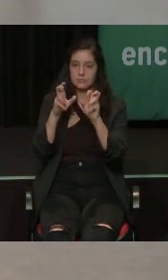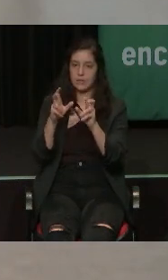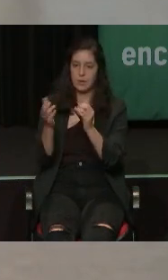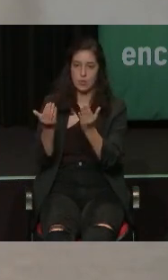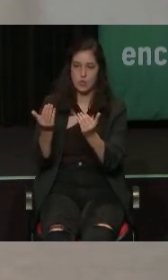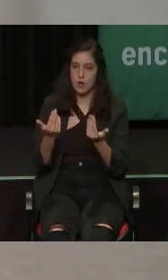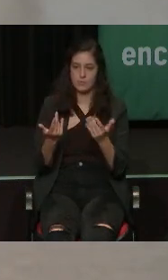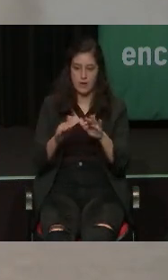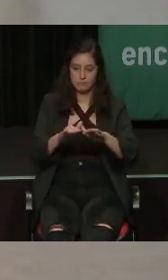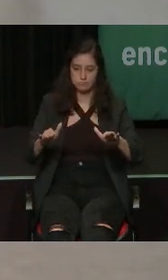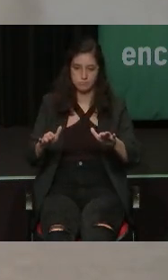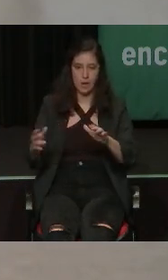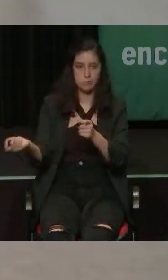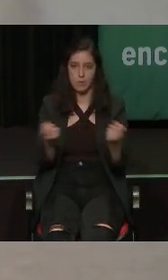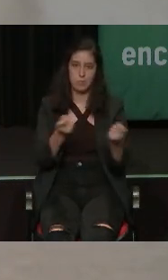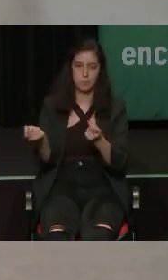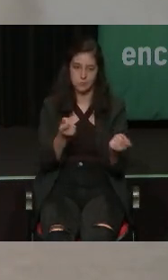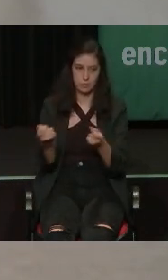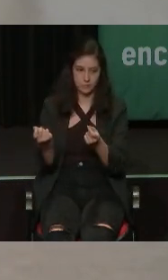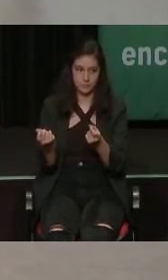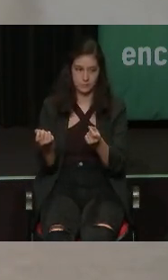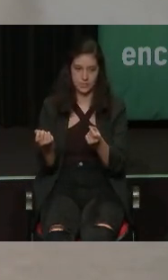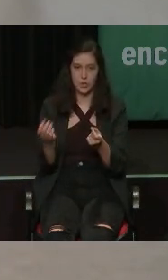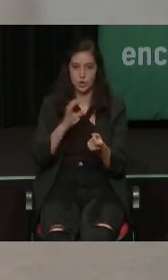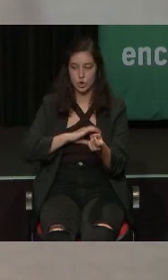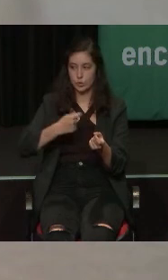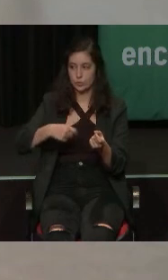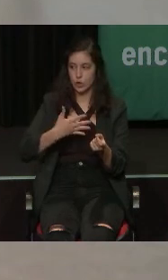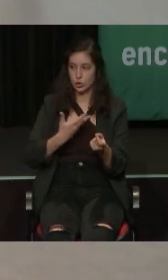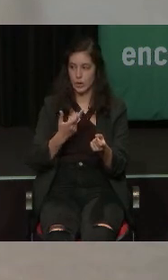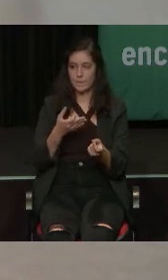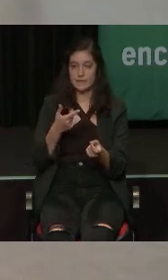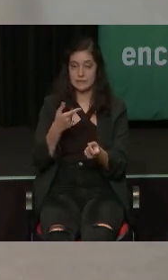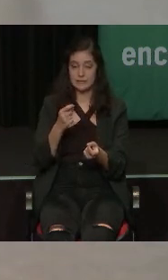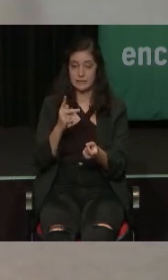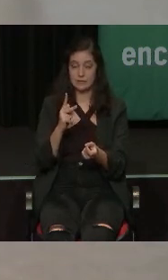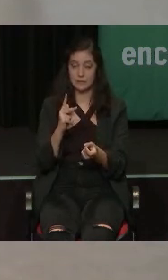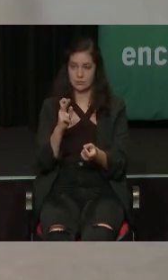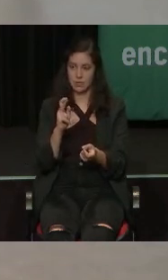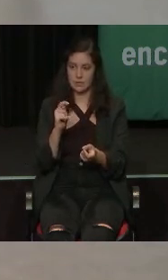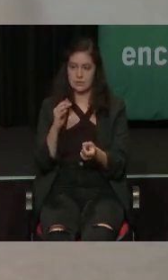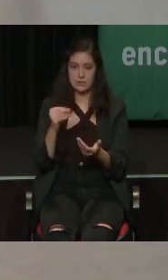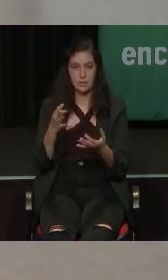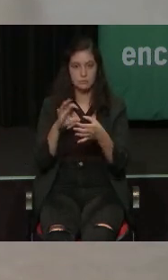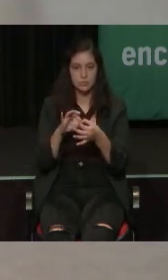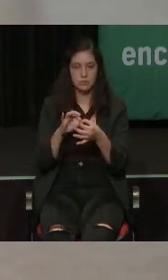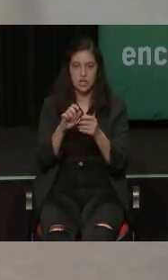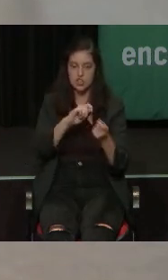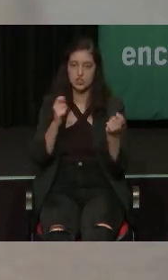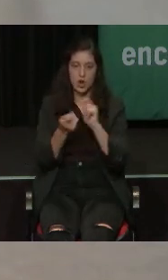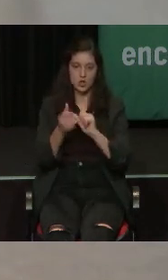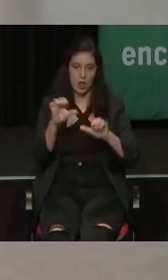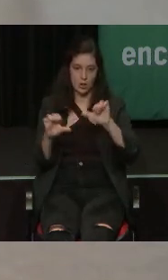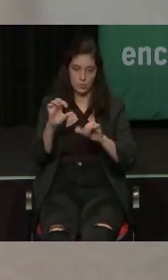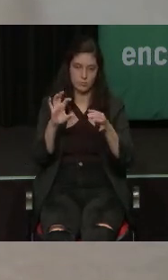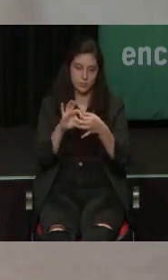a mesa da discussão, a senhora professora doutora Teresa Pinto Correia, do Laboratório Associado Change